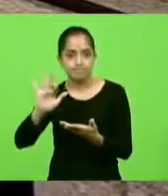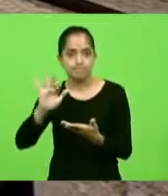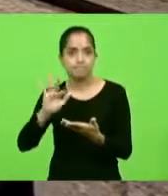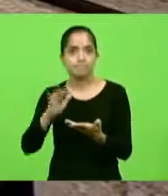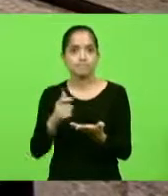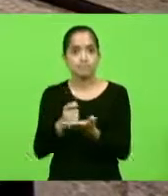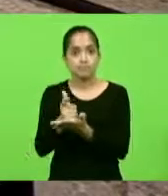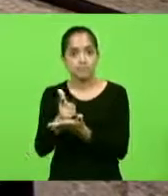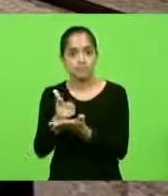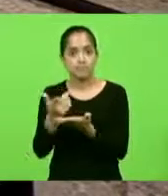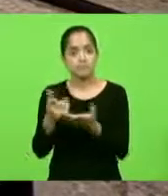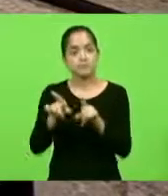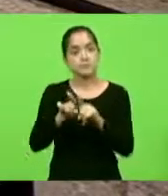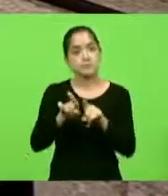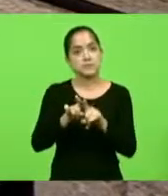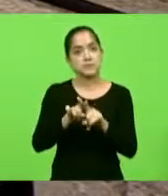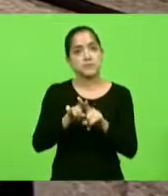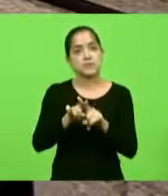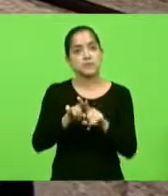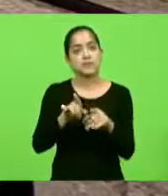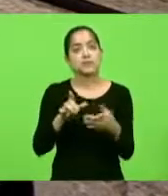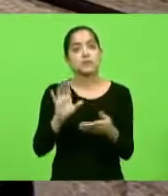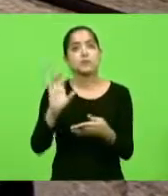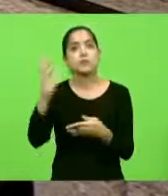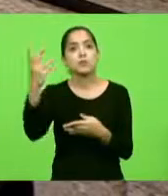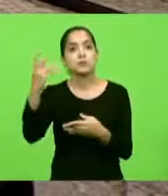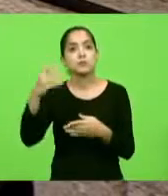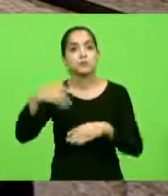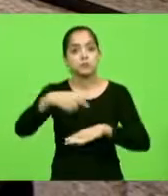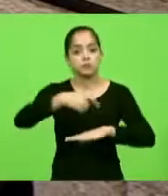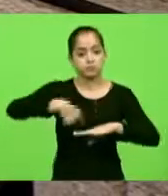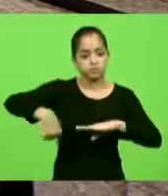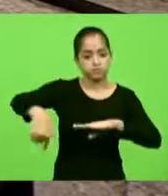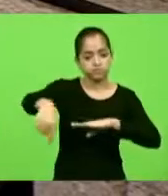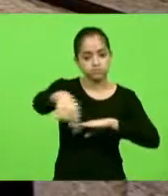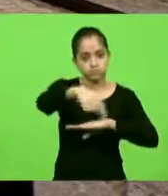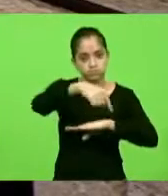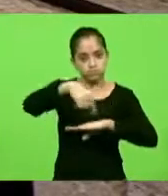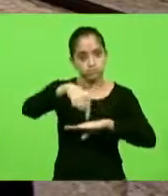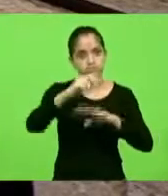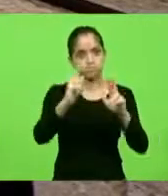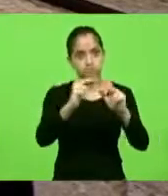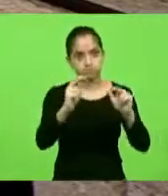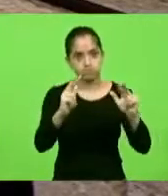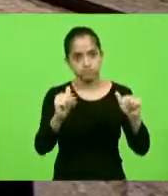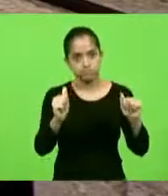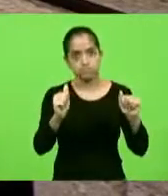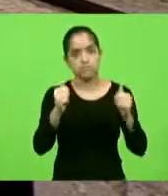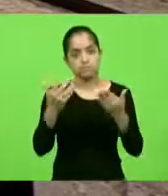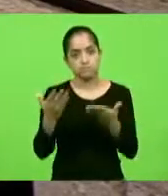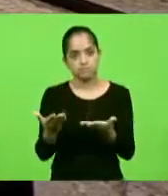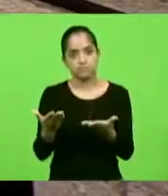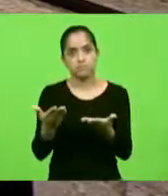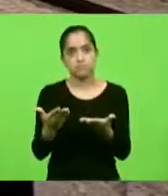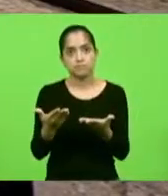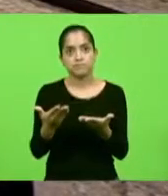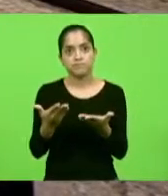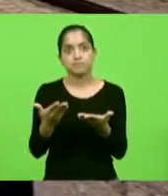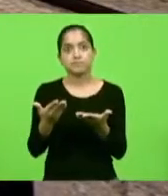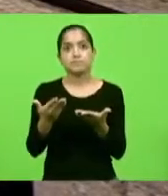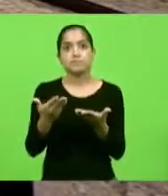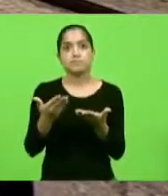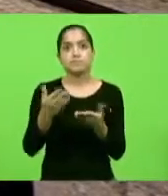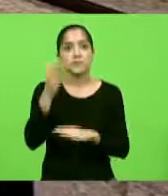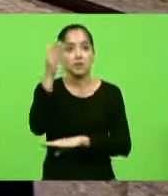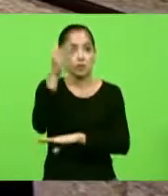aqui da situação que houve aqui no contorno viário da Grande Florianópolis, que foi majorado o nosso pedágio